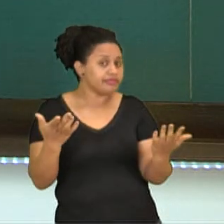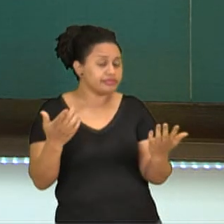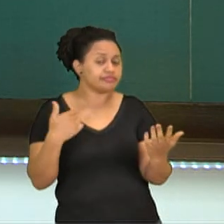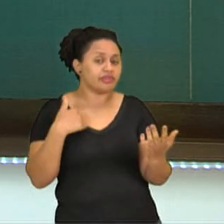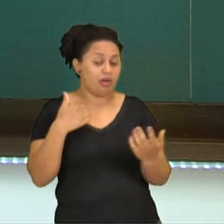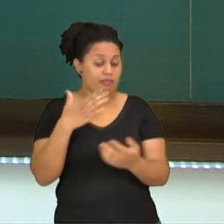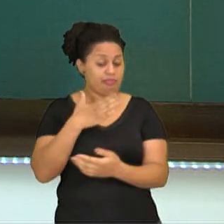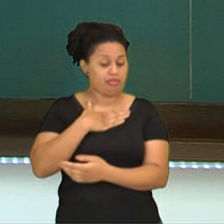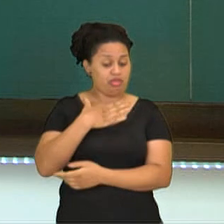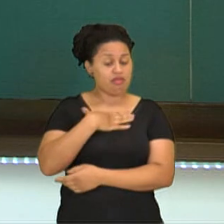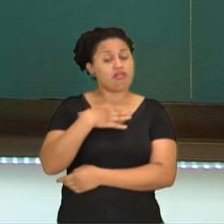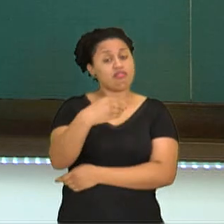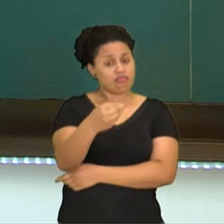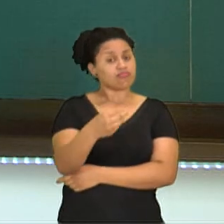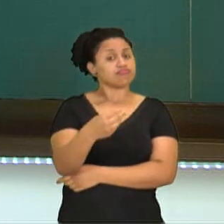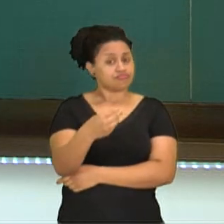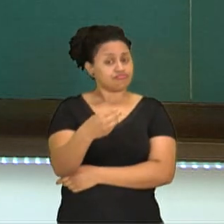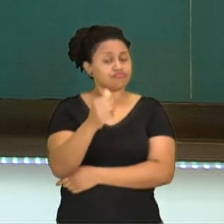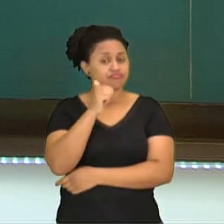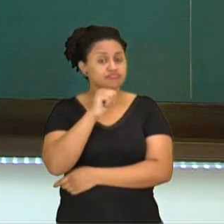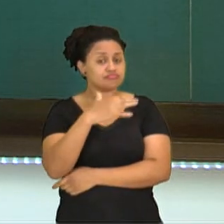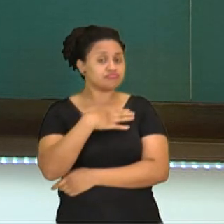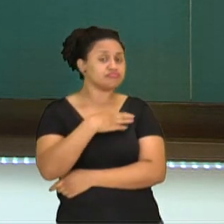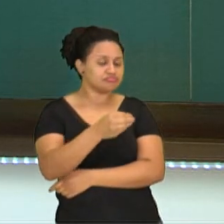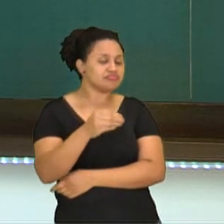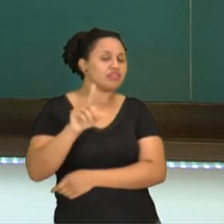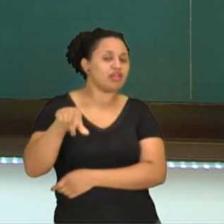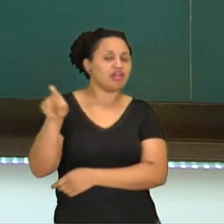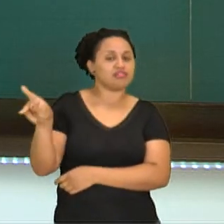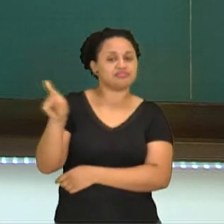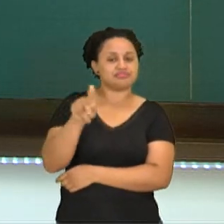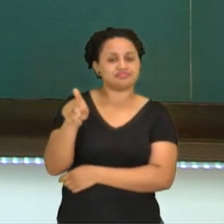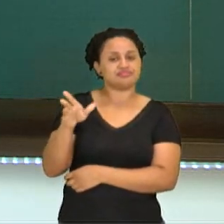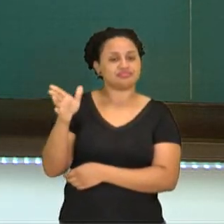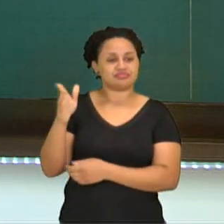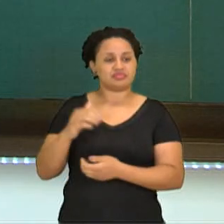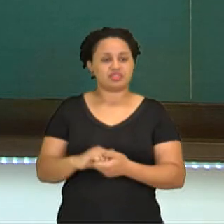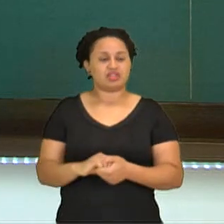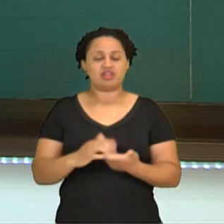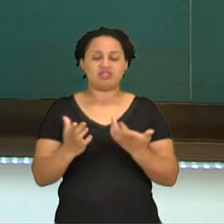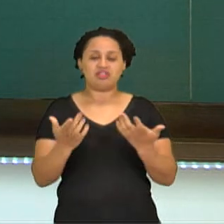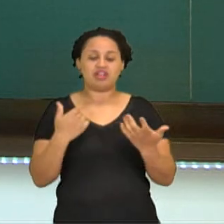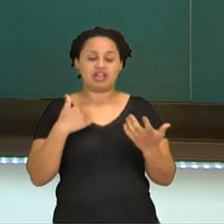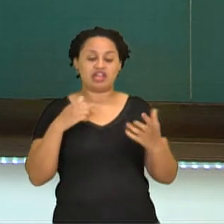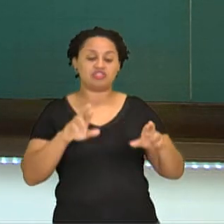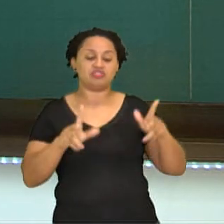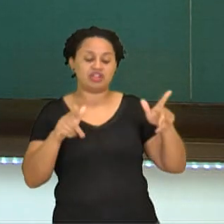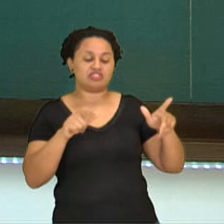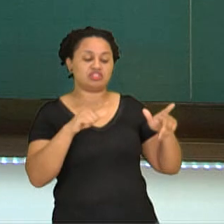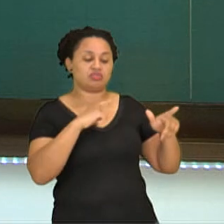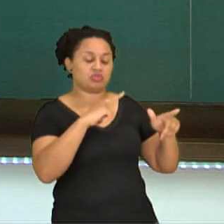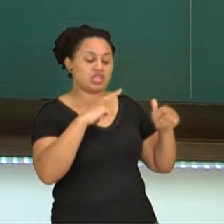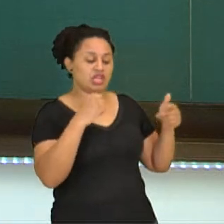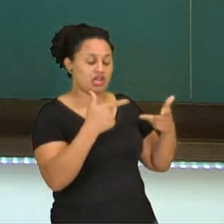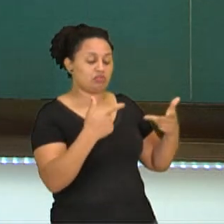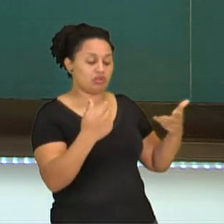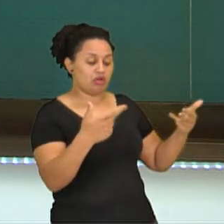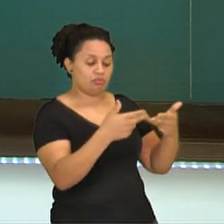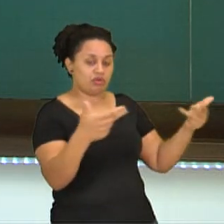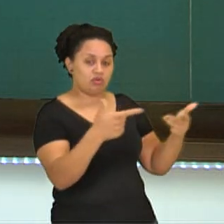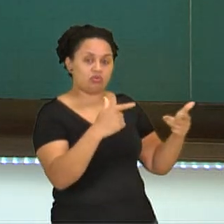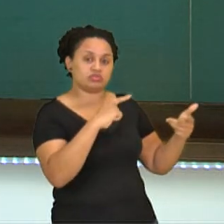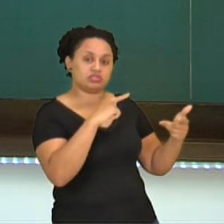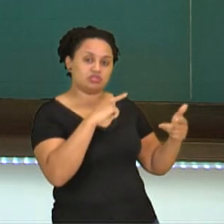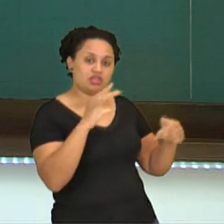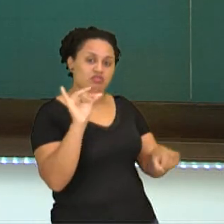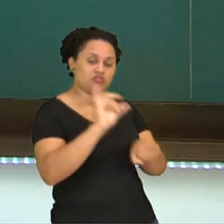uma professora. Então, quando eu digo a minha filha, agora não é mais a mesma ideia de posse como eu usei em cima.